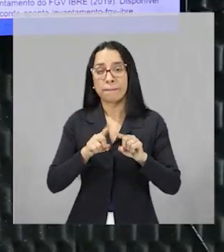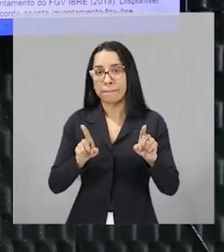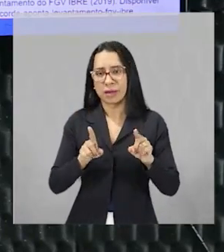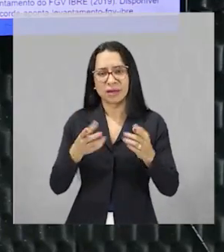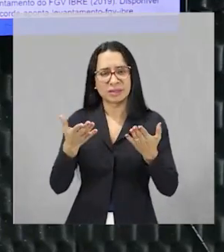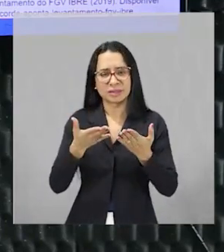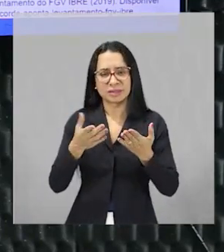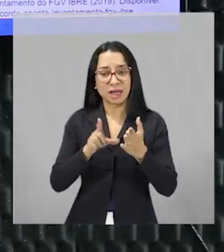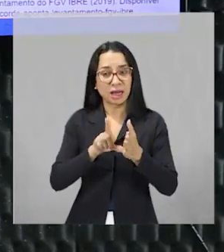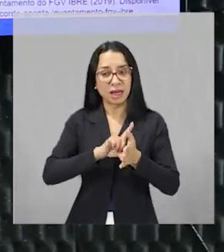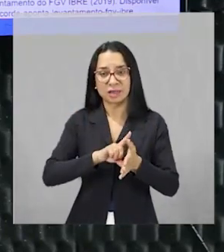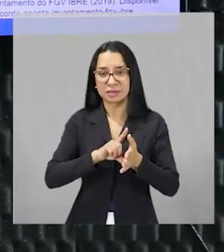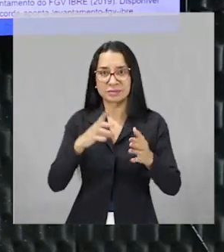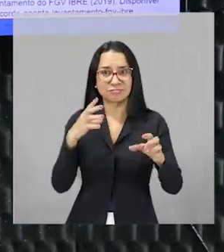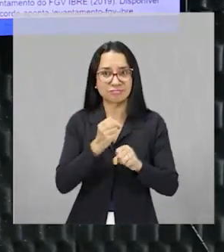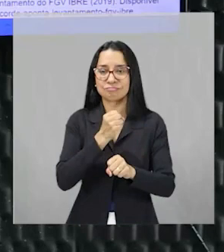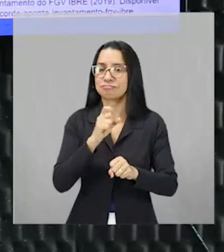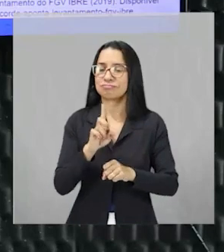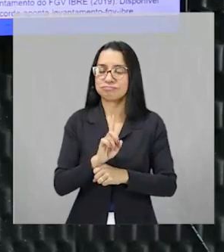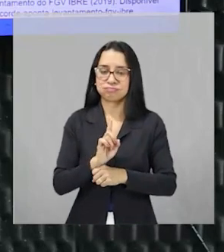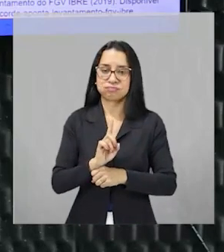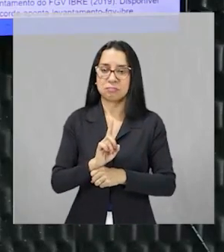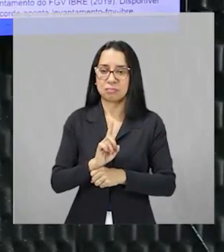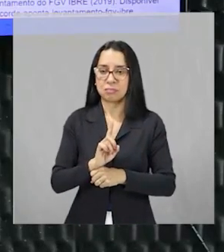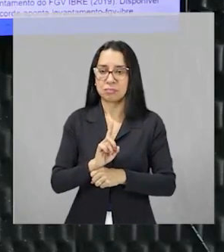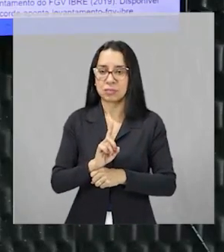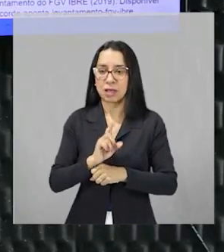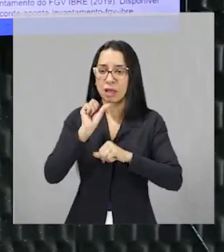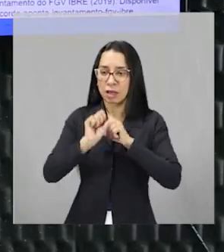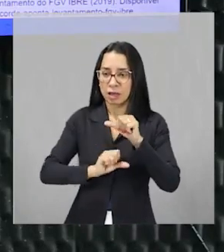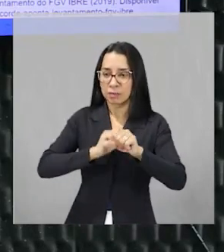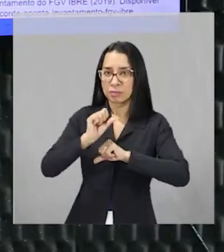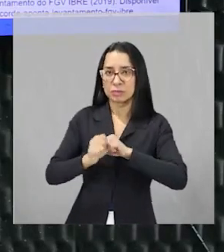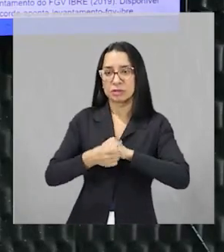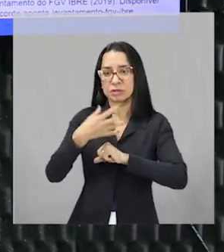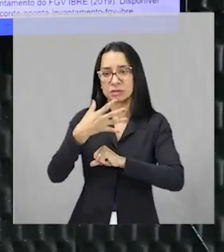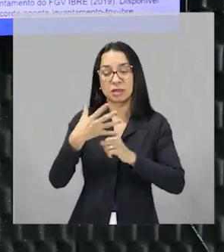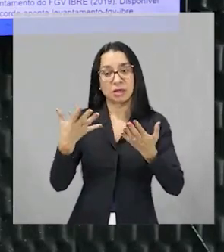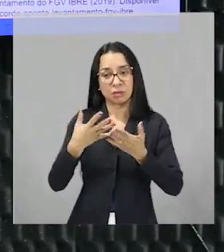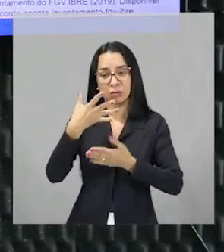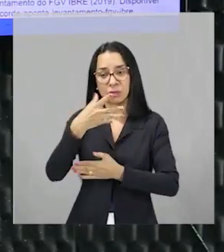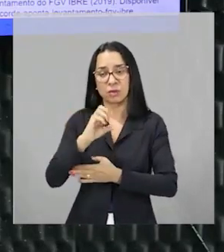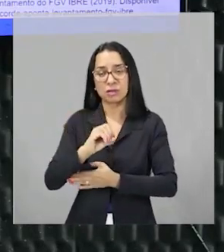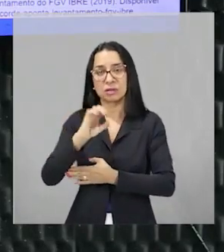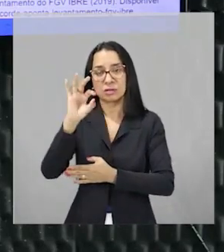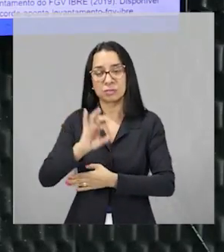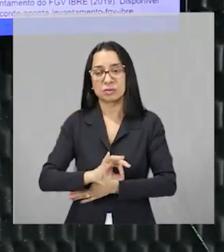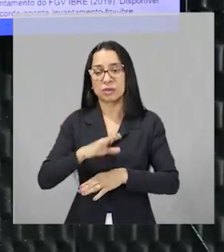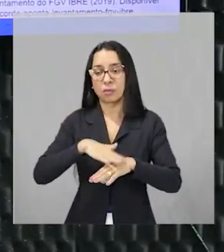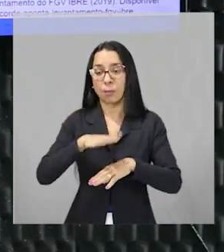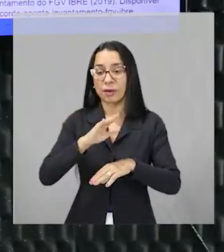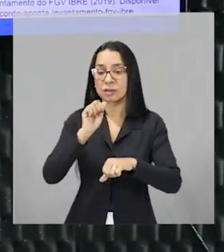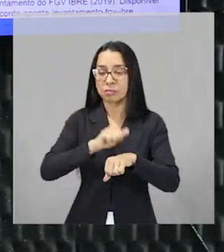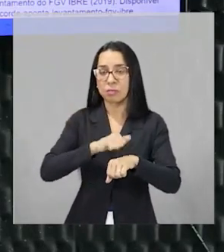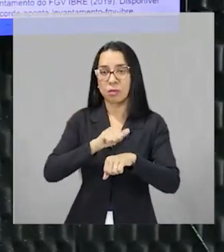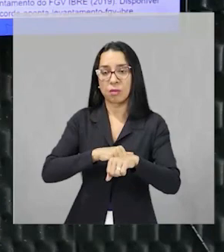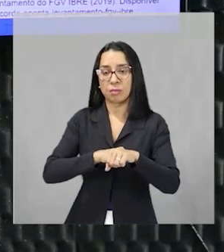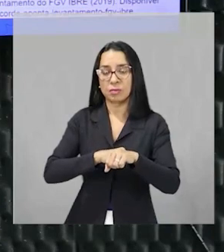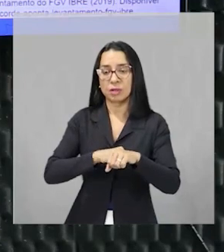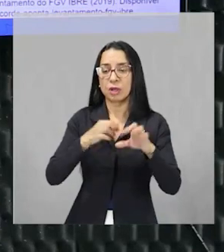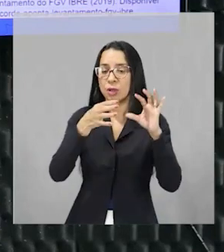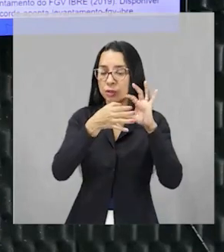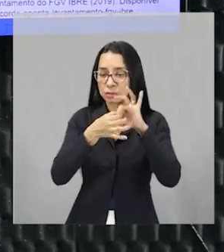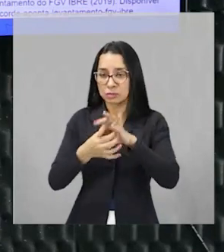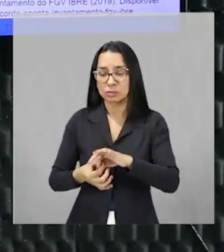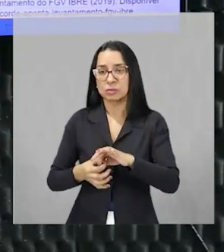momento. A grande mudança vai estar entre os 40% mais pobres, que você vai perceber que no contexto pós-crise,